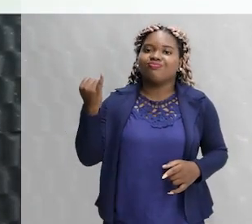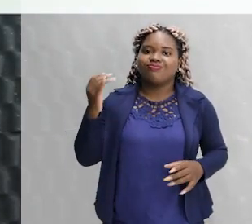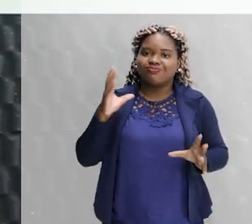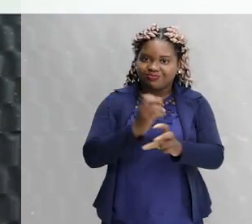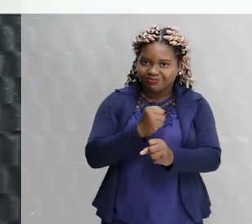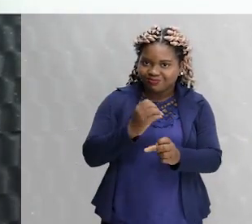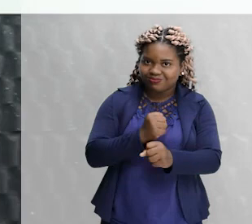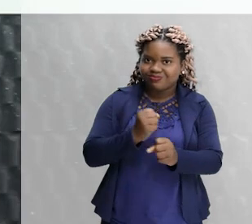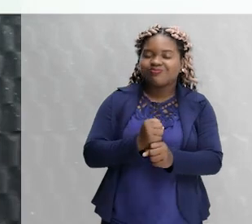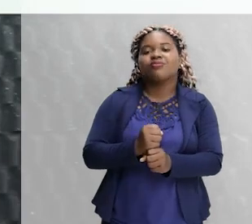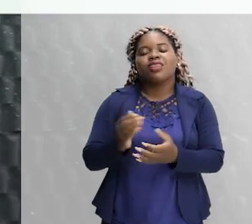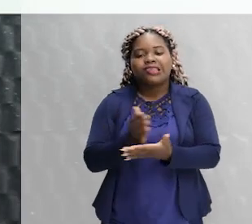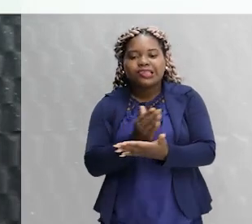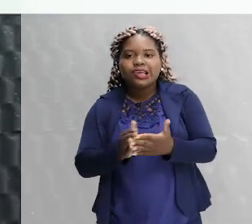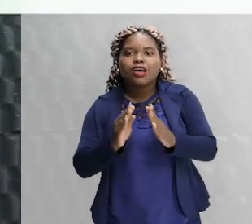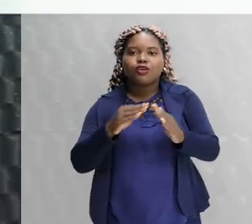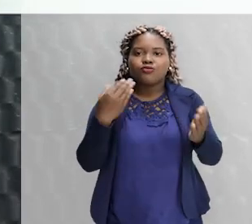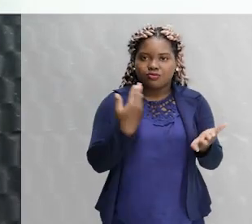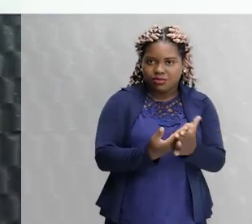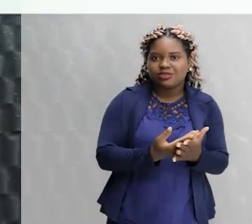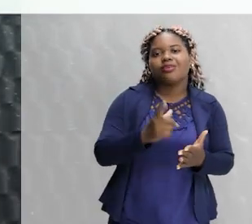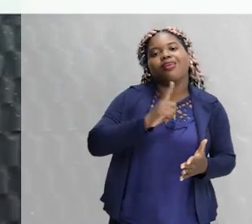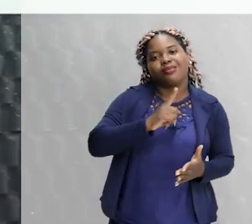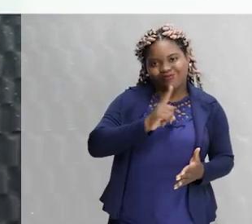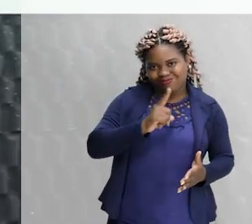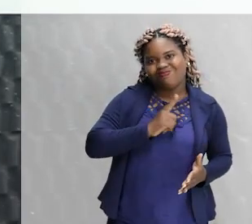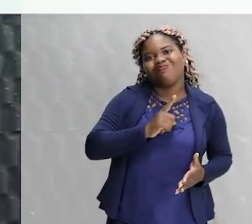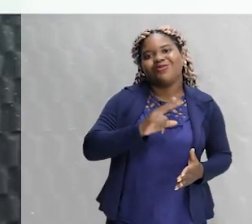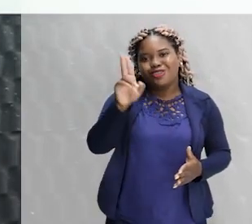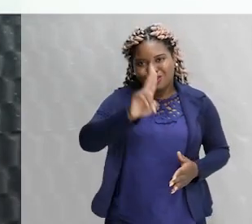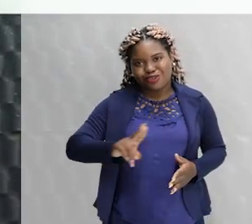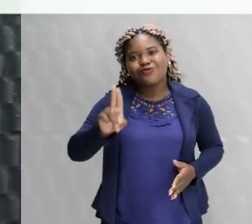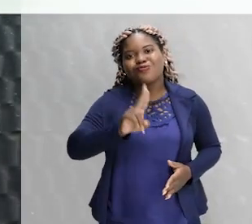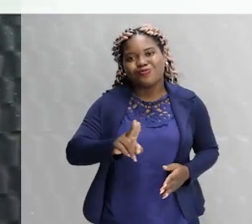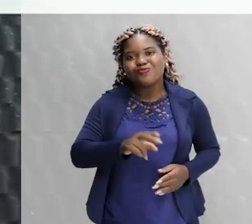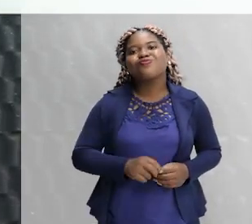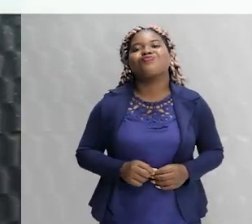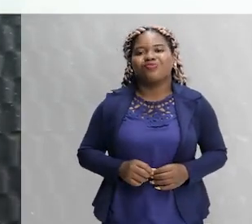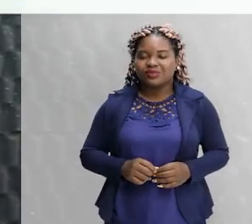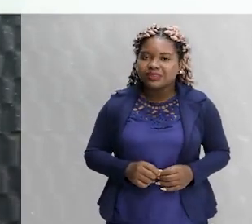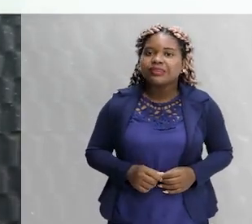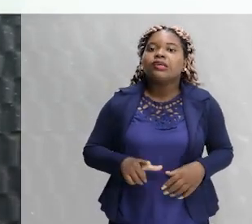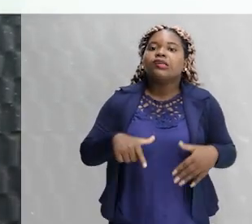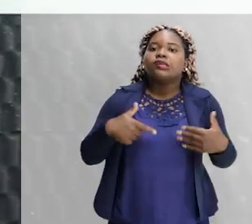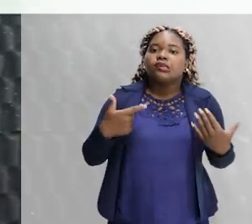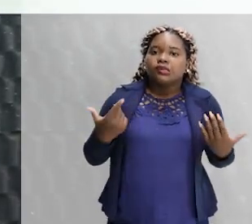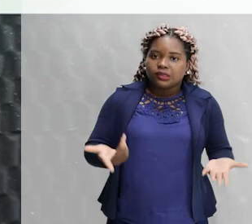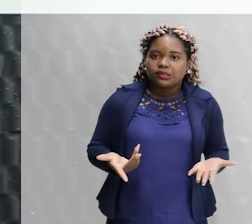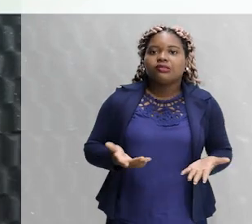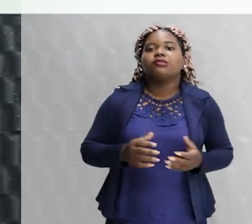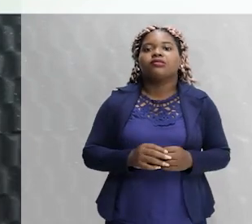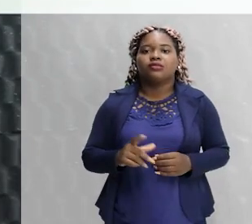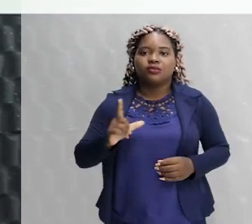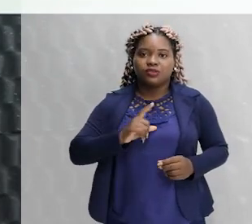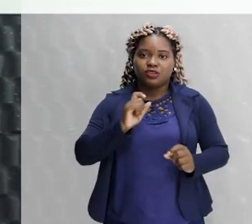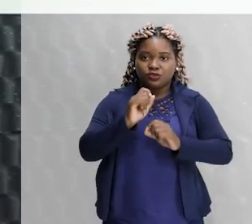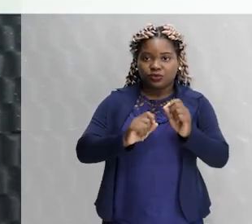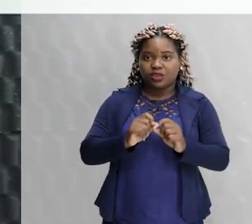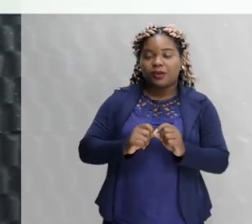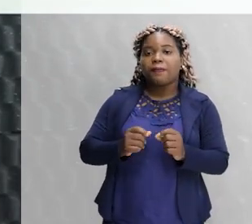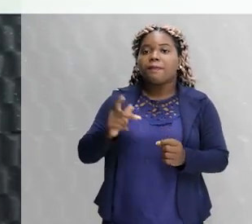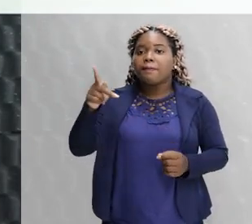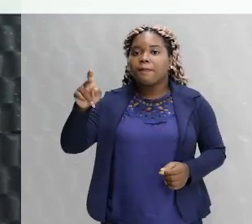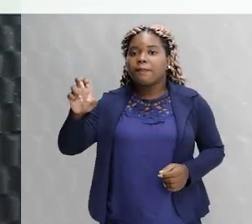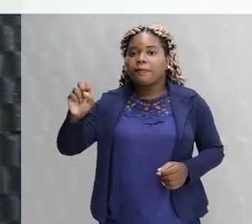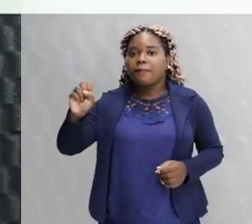calcular. E algumas escolas adotam a média ponderada, né, também para resolver. Então, na média ponderada vai aparecer um elemento novo que é o